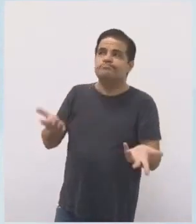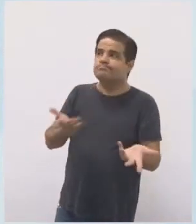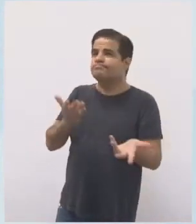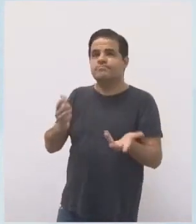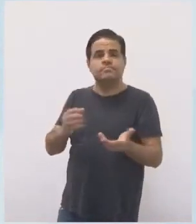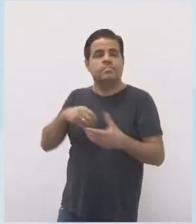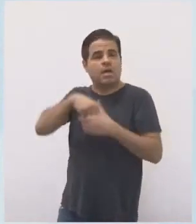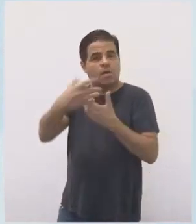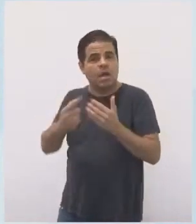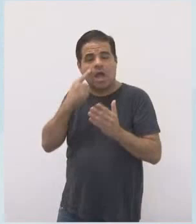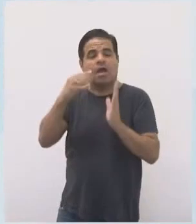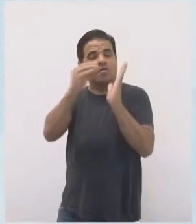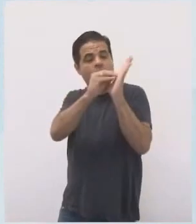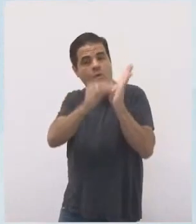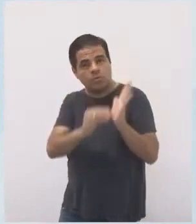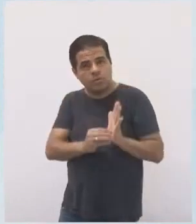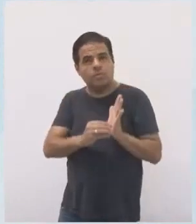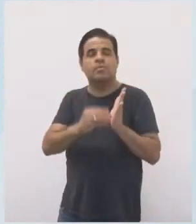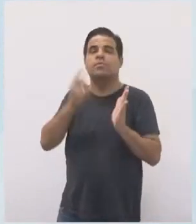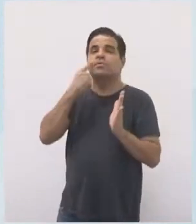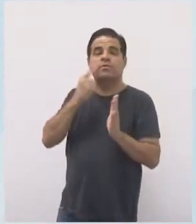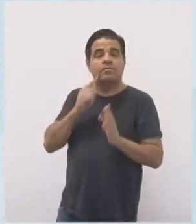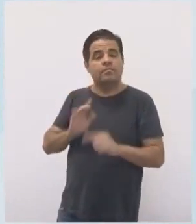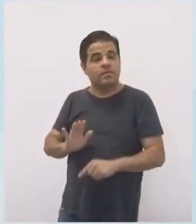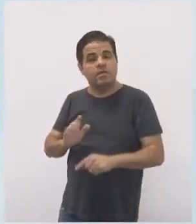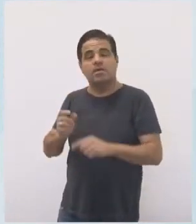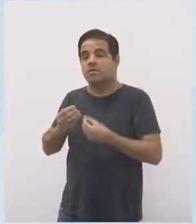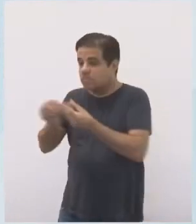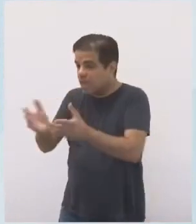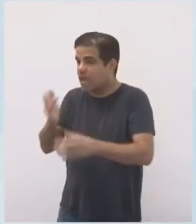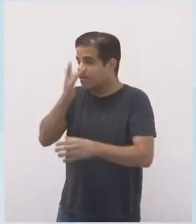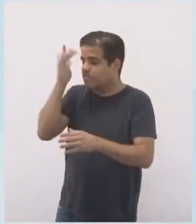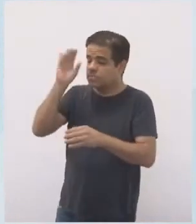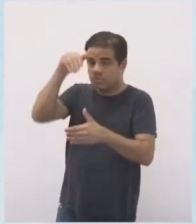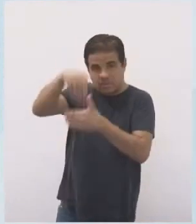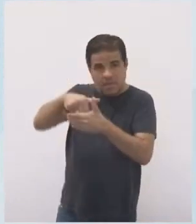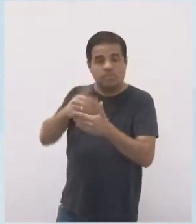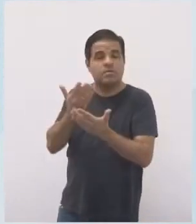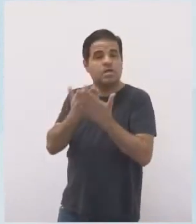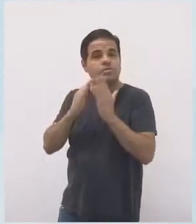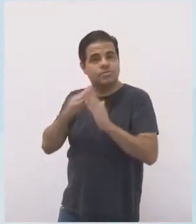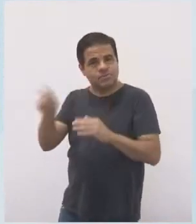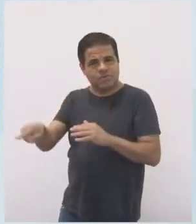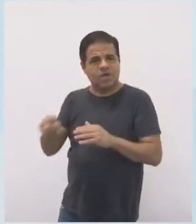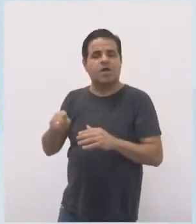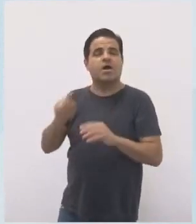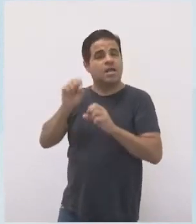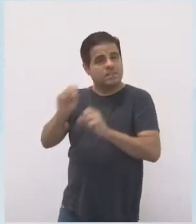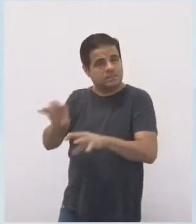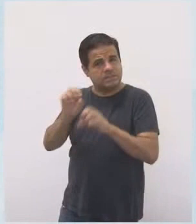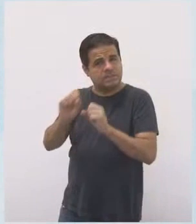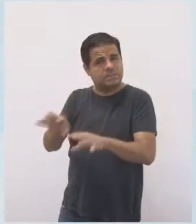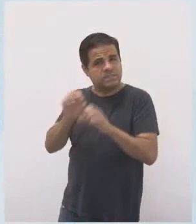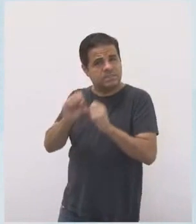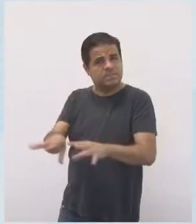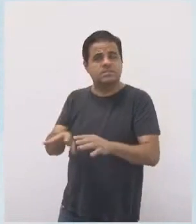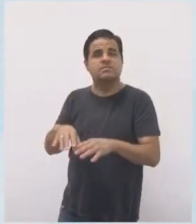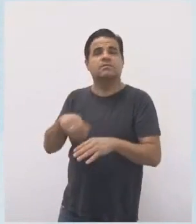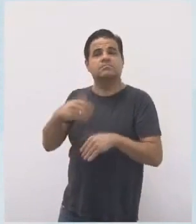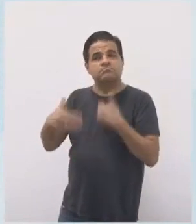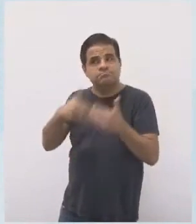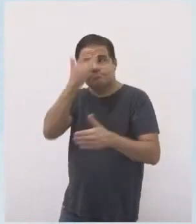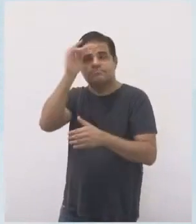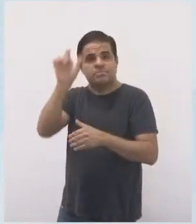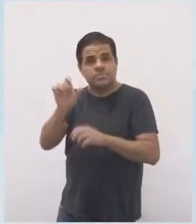um conteúdo, ofereça ajuda para um colaborador dentro da escola, para um educador, né? E o